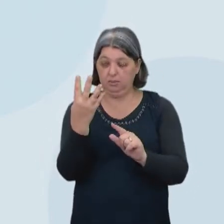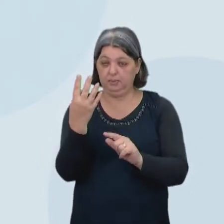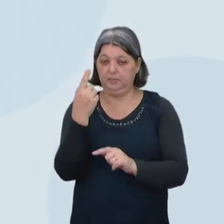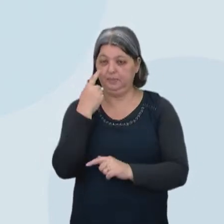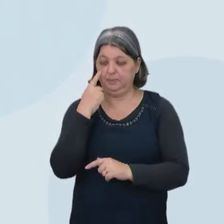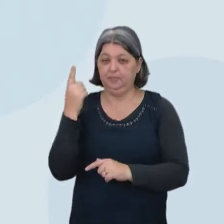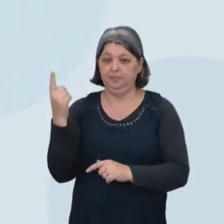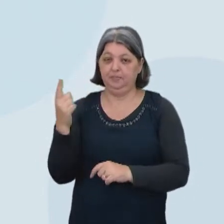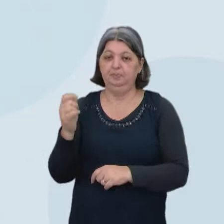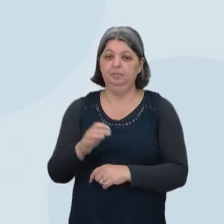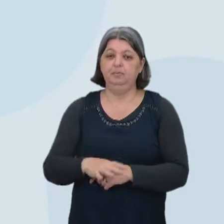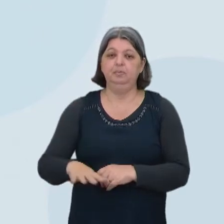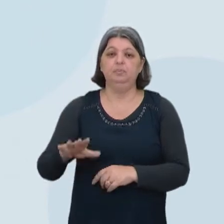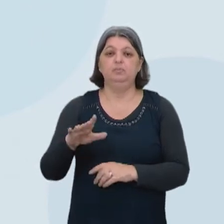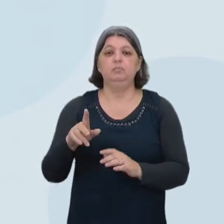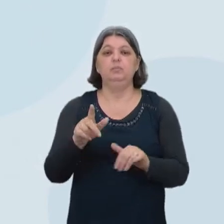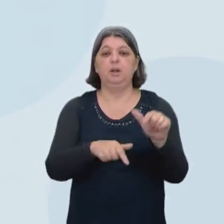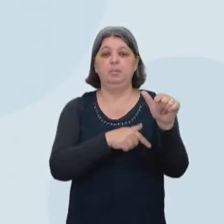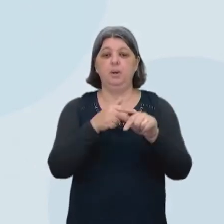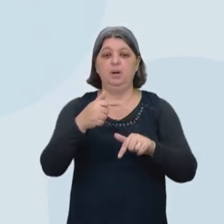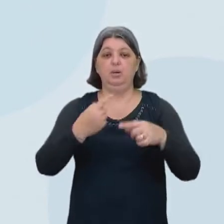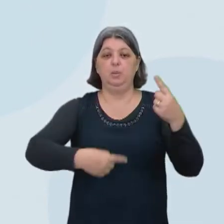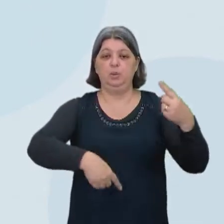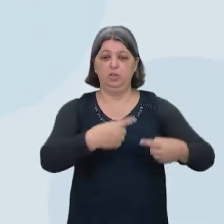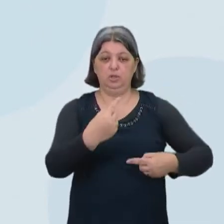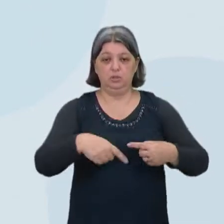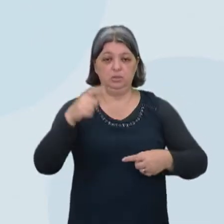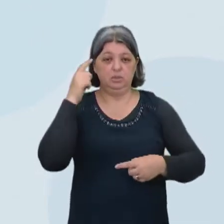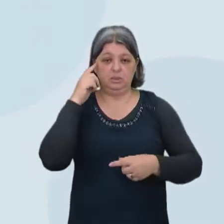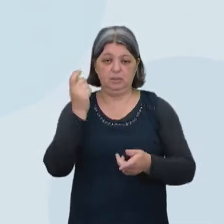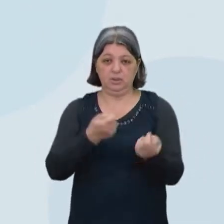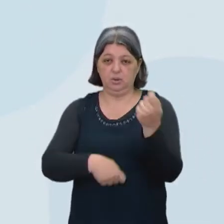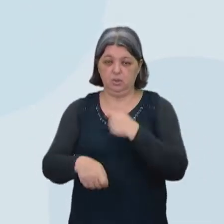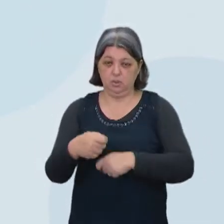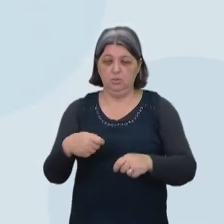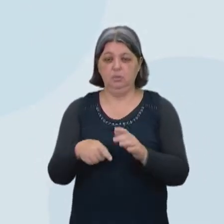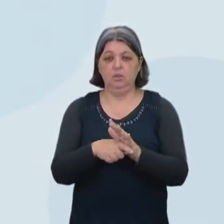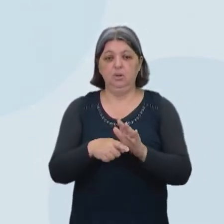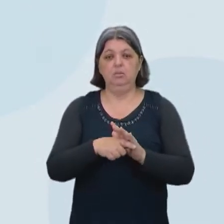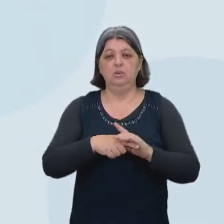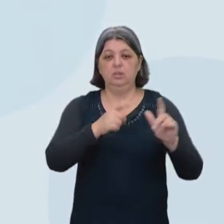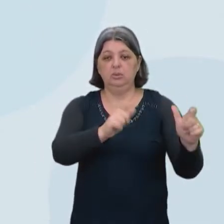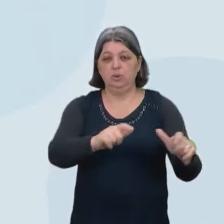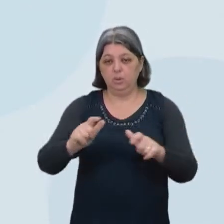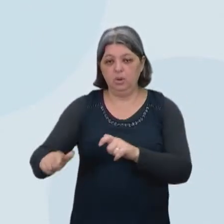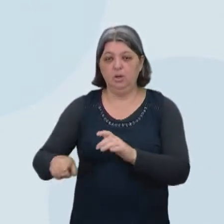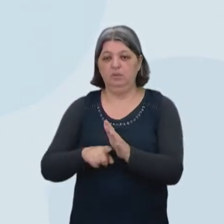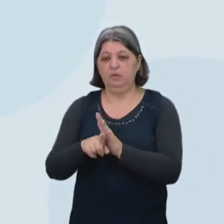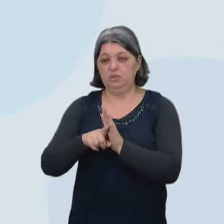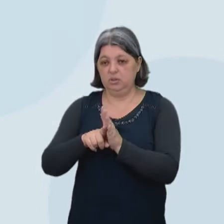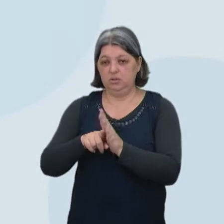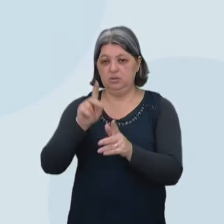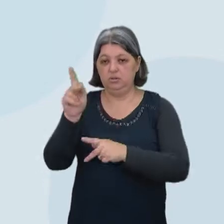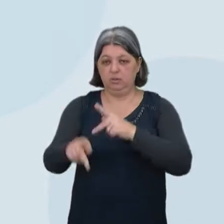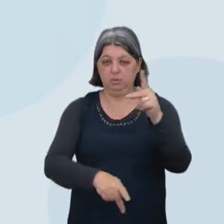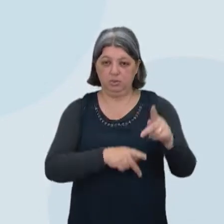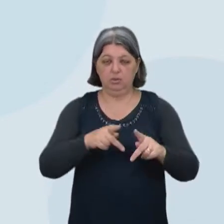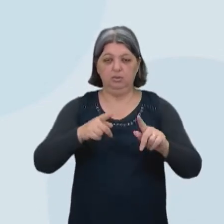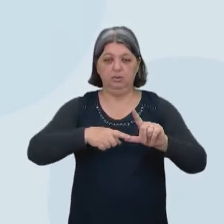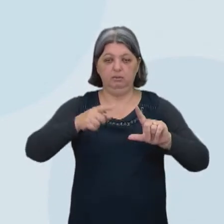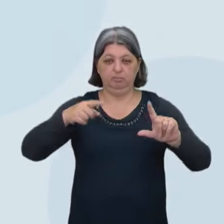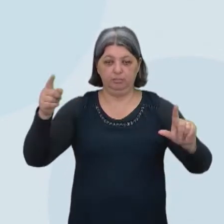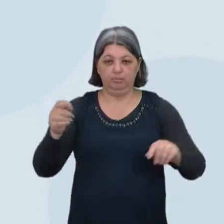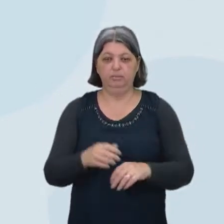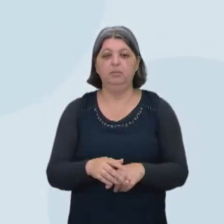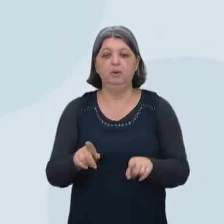trabalho, política e pensamento econômico, a demografia e investigação das populações humanas, reflexões sobre o poder